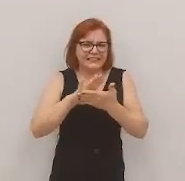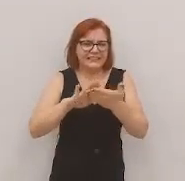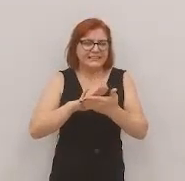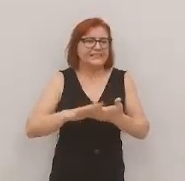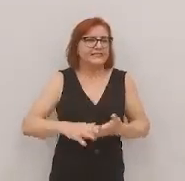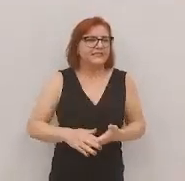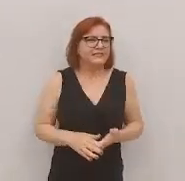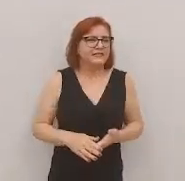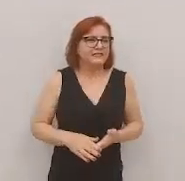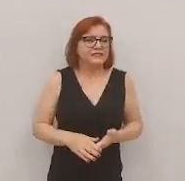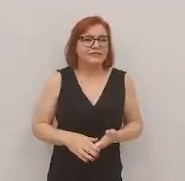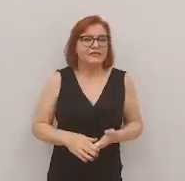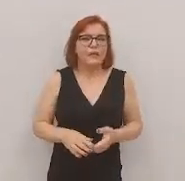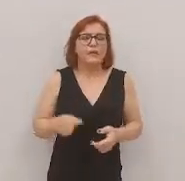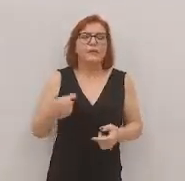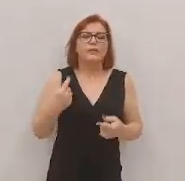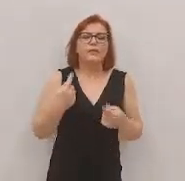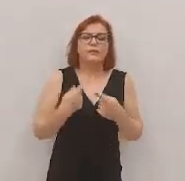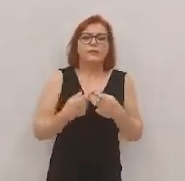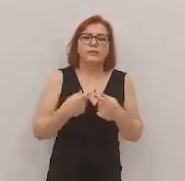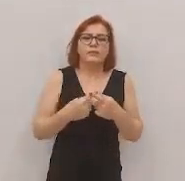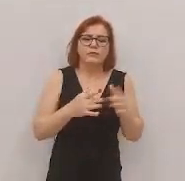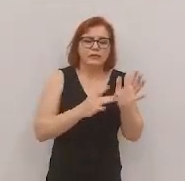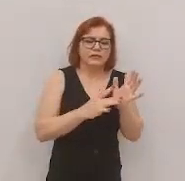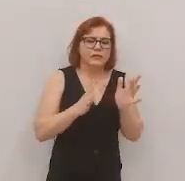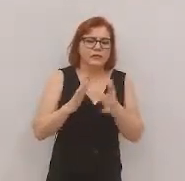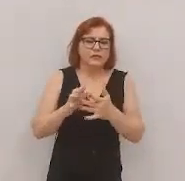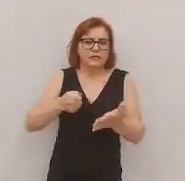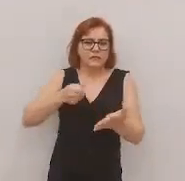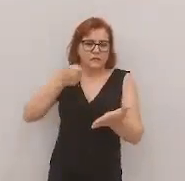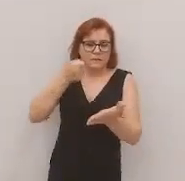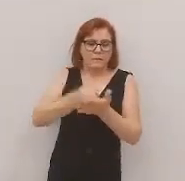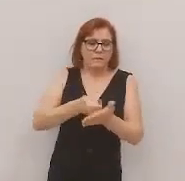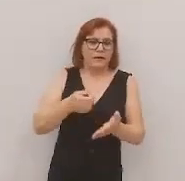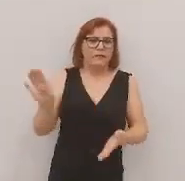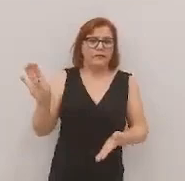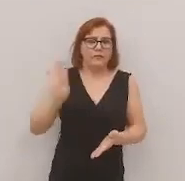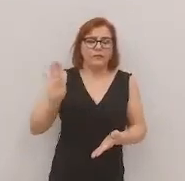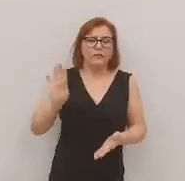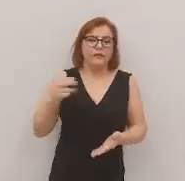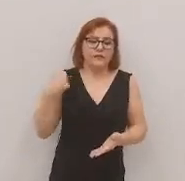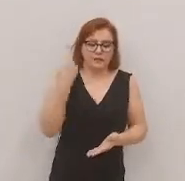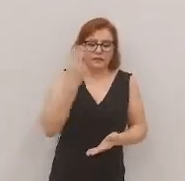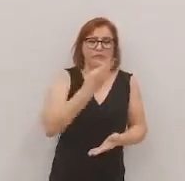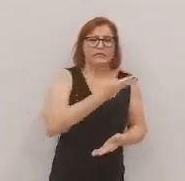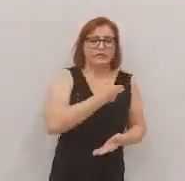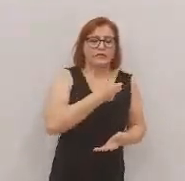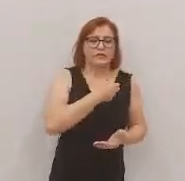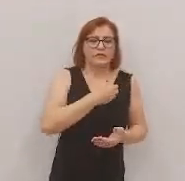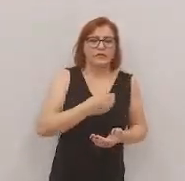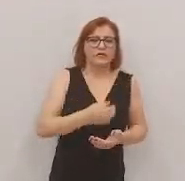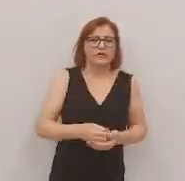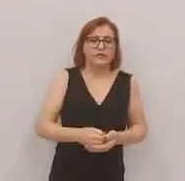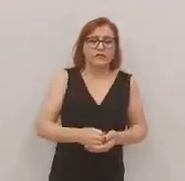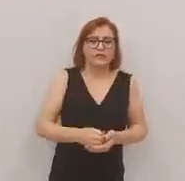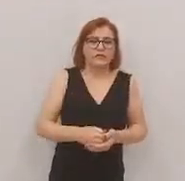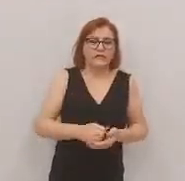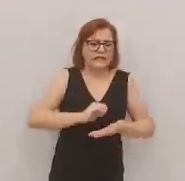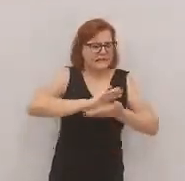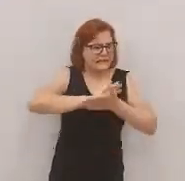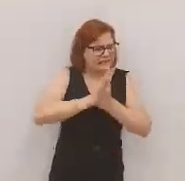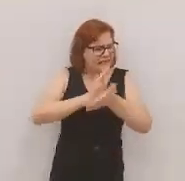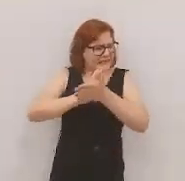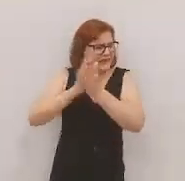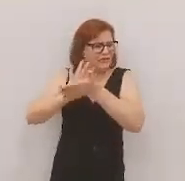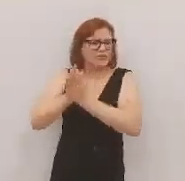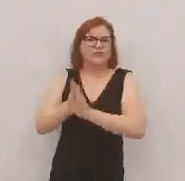Aleluia! Ele pagou por um preço por nós, irmãos. Ele rasgou, anulou, colocou